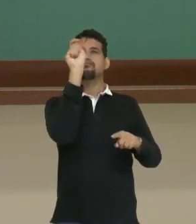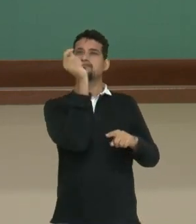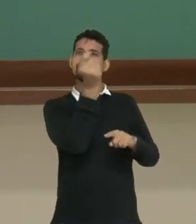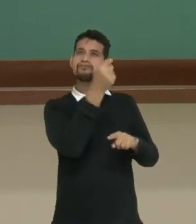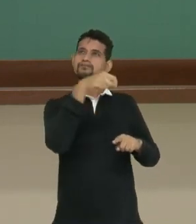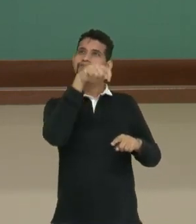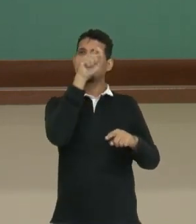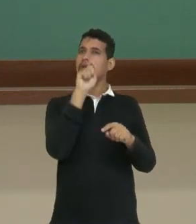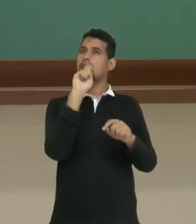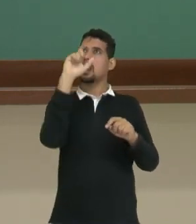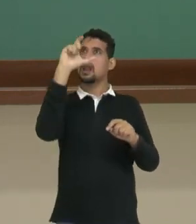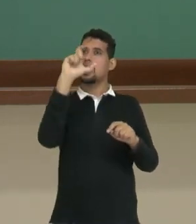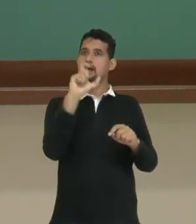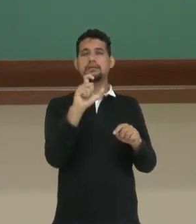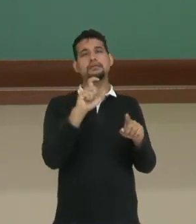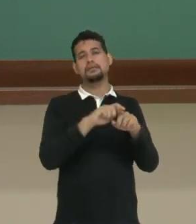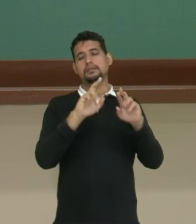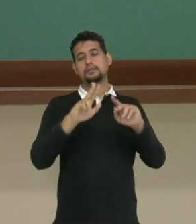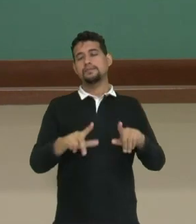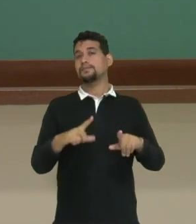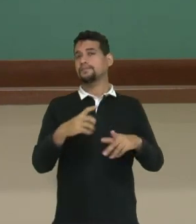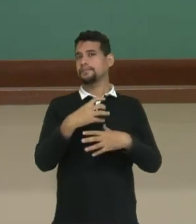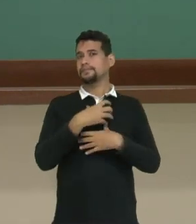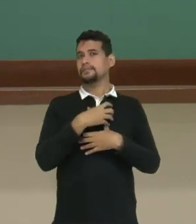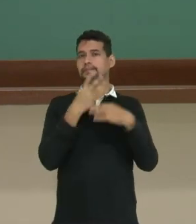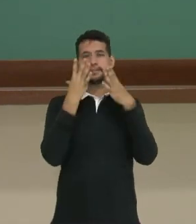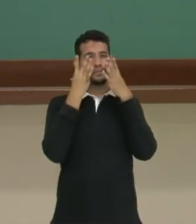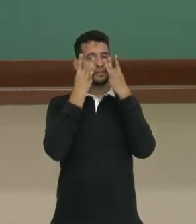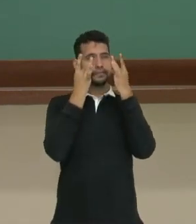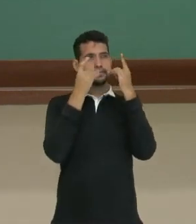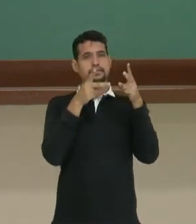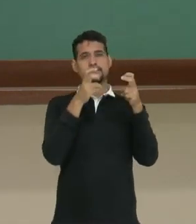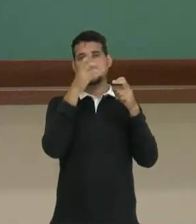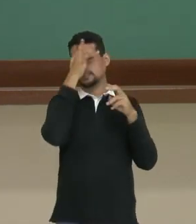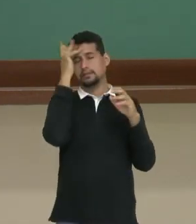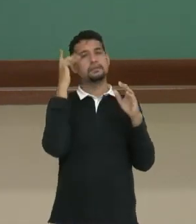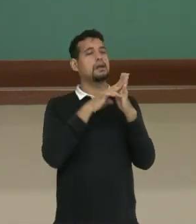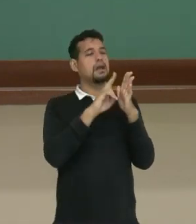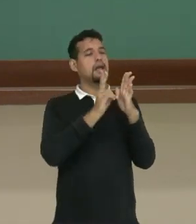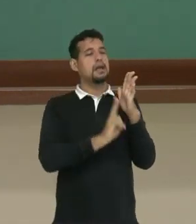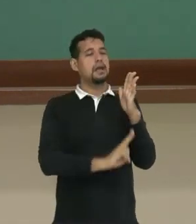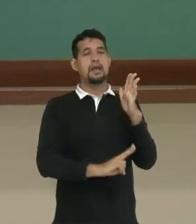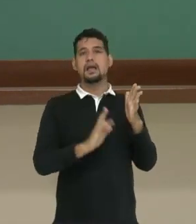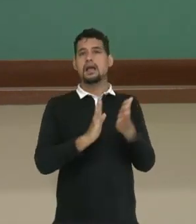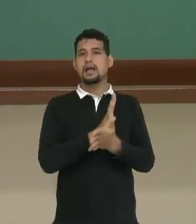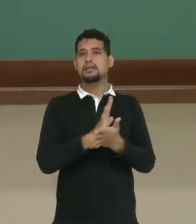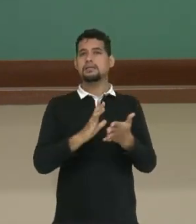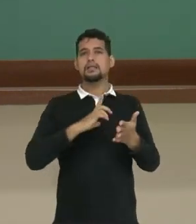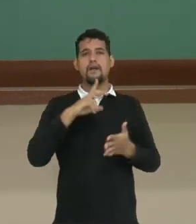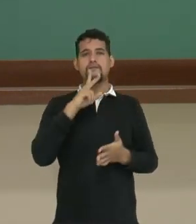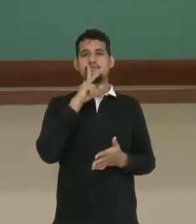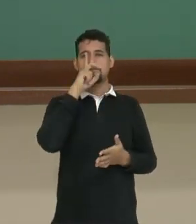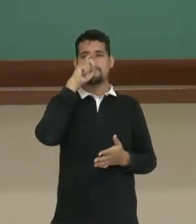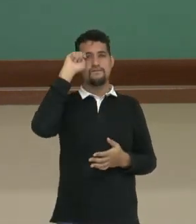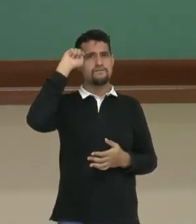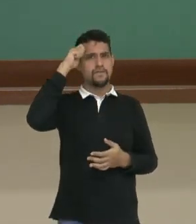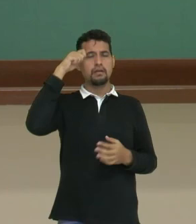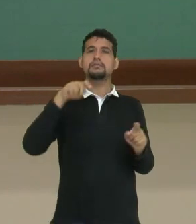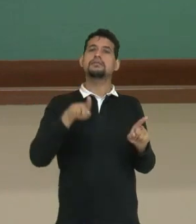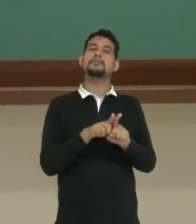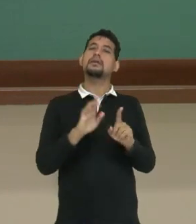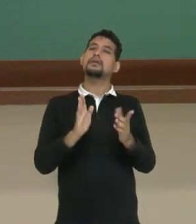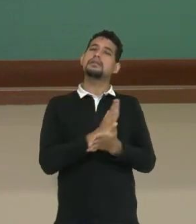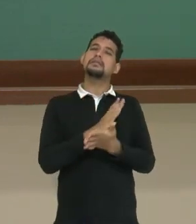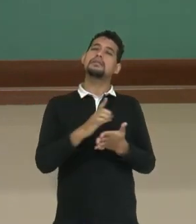diferente, né? Então você tem ali de forma que chama a atenção do leitor, às vezes elas são em negrito, às vezes utilizam